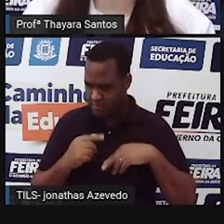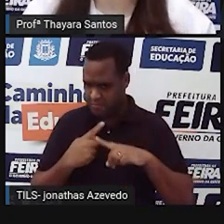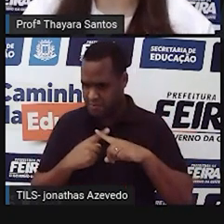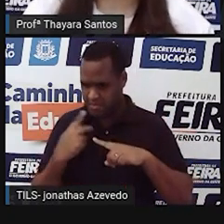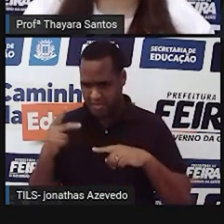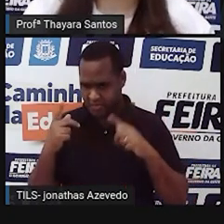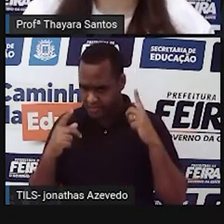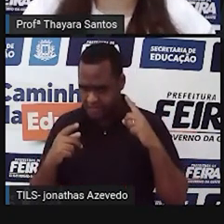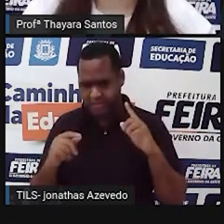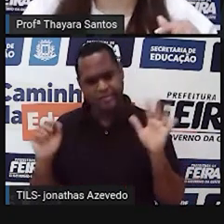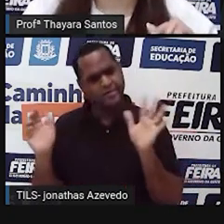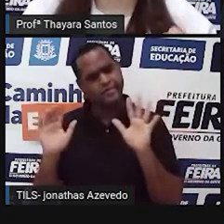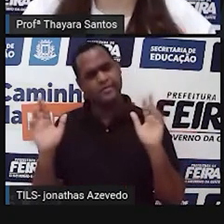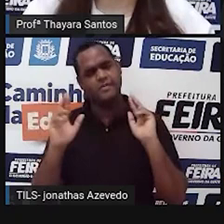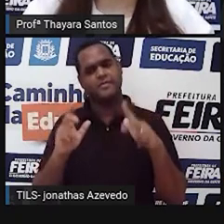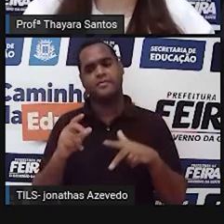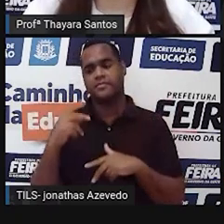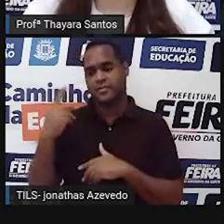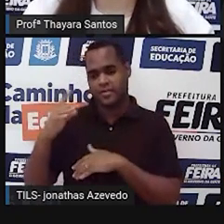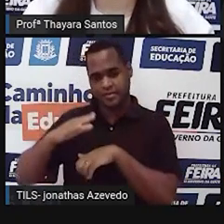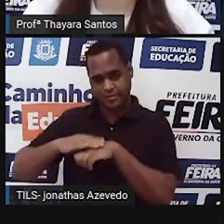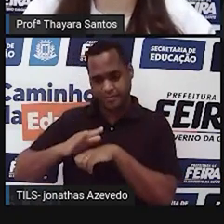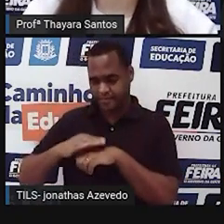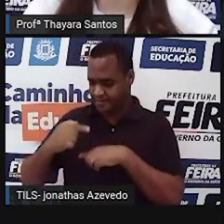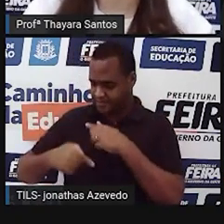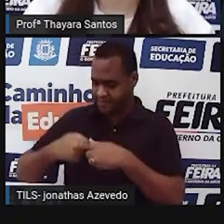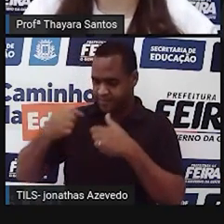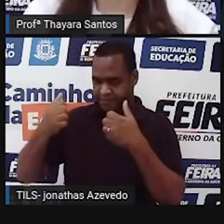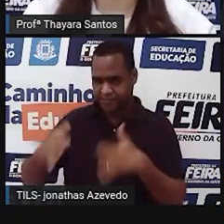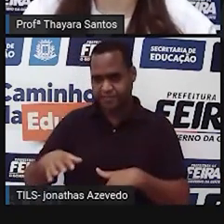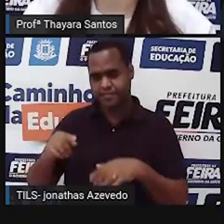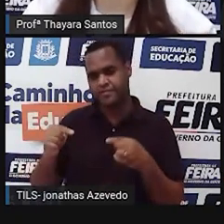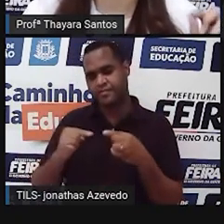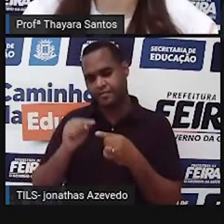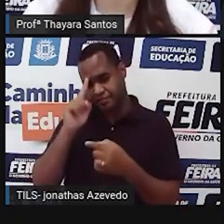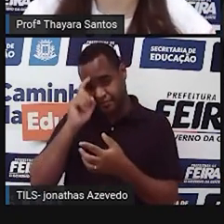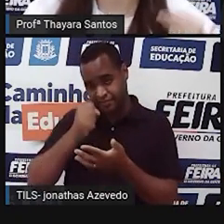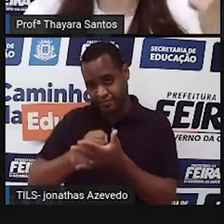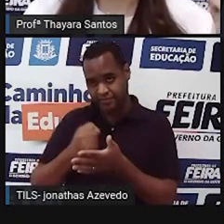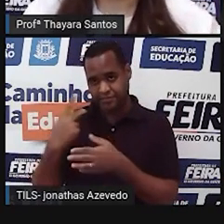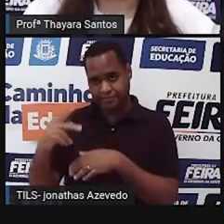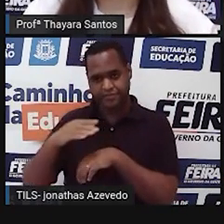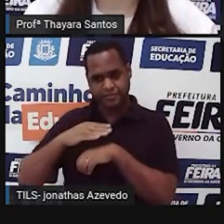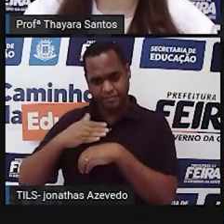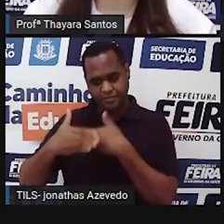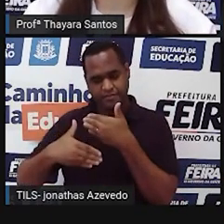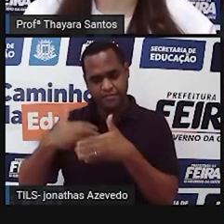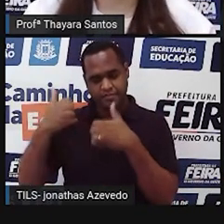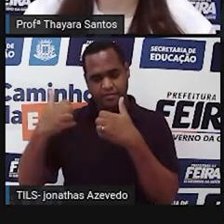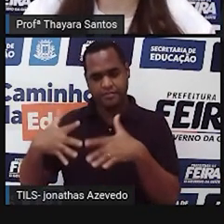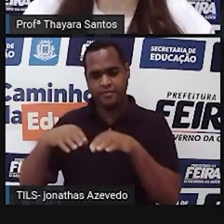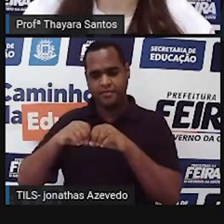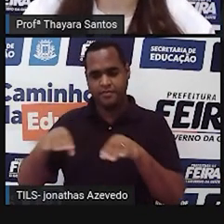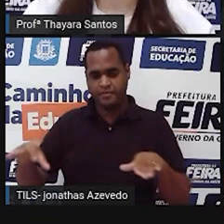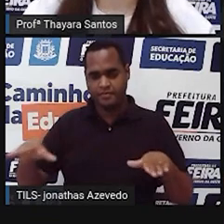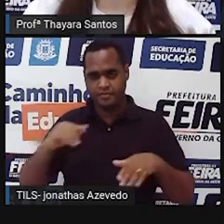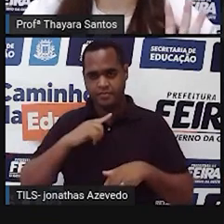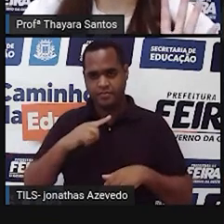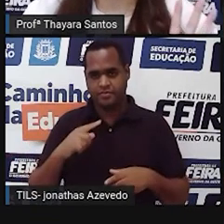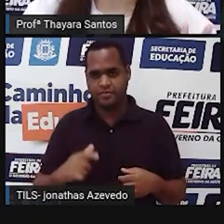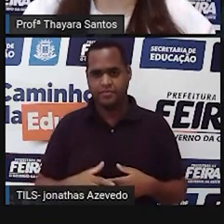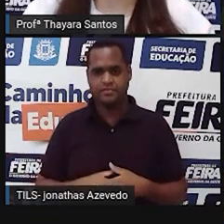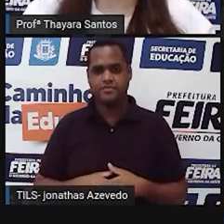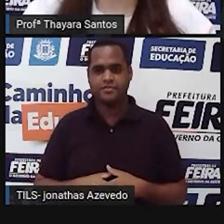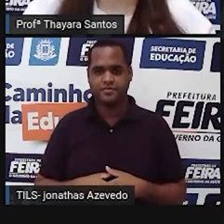essa técnica? Não. A característica genética dela é o que vai determinar, é o que ela vai passar para os descendentes. Então,